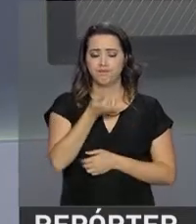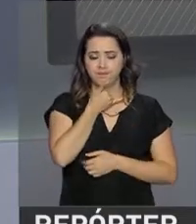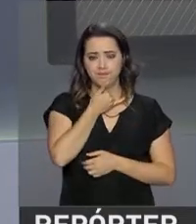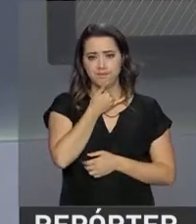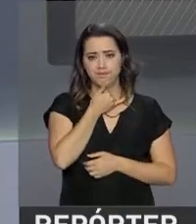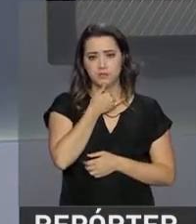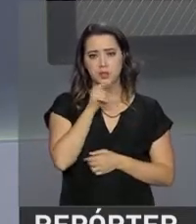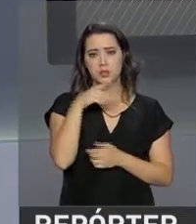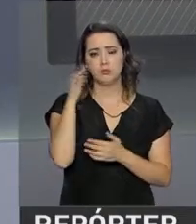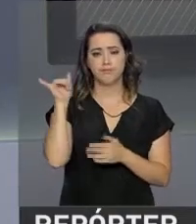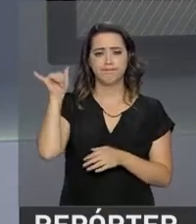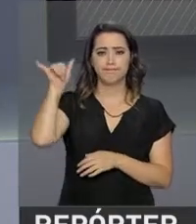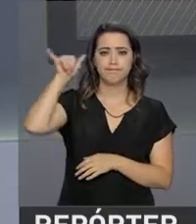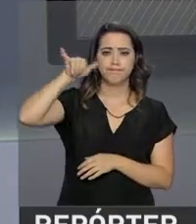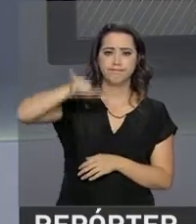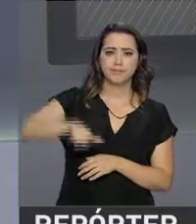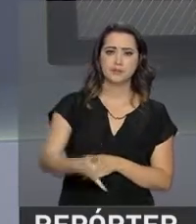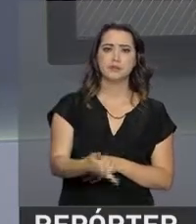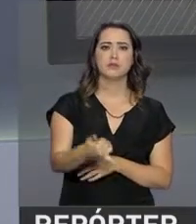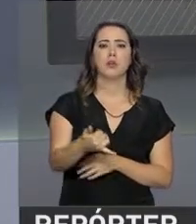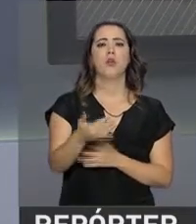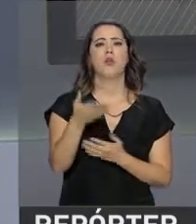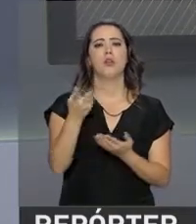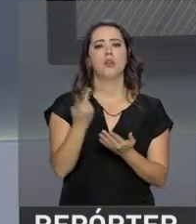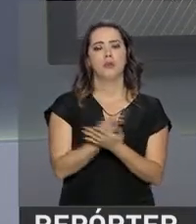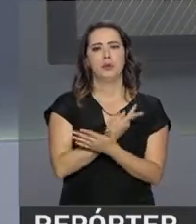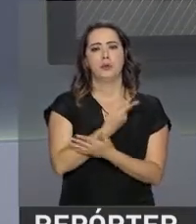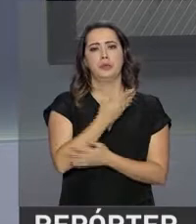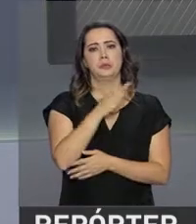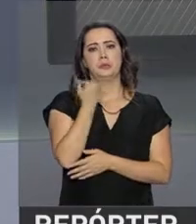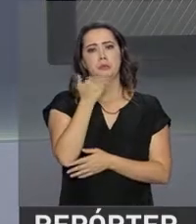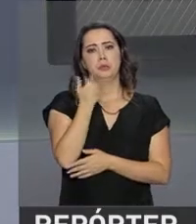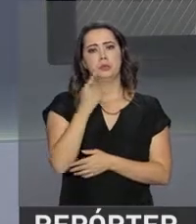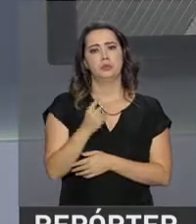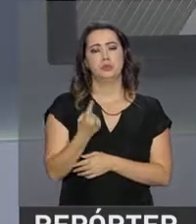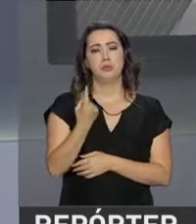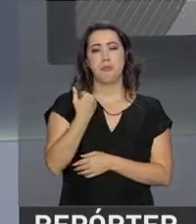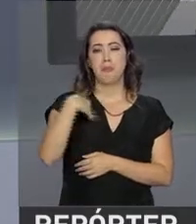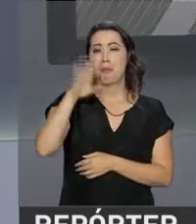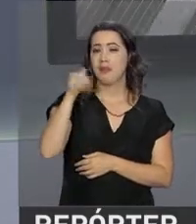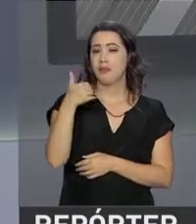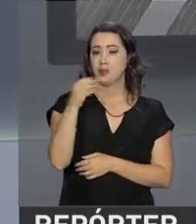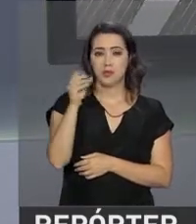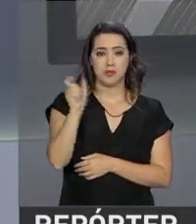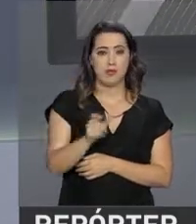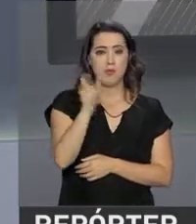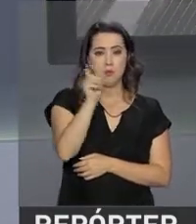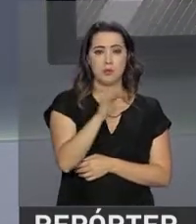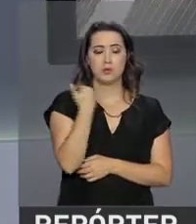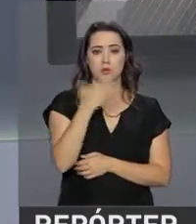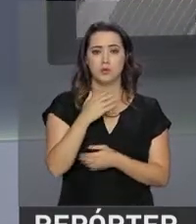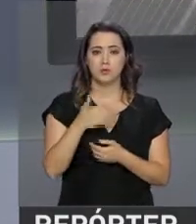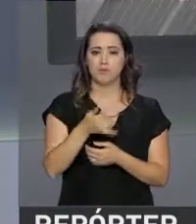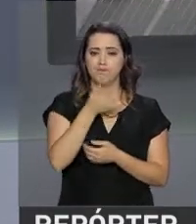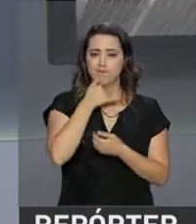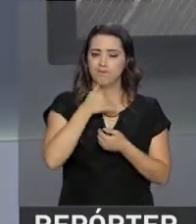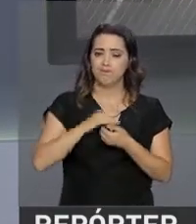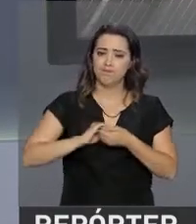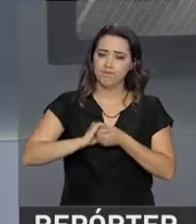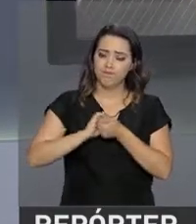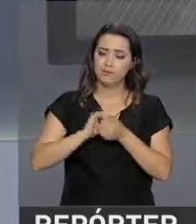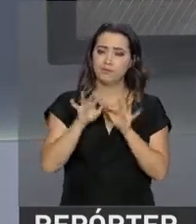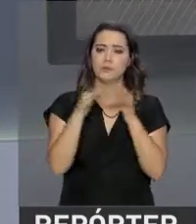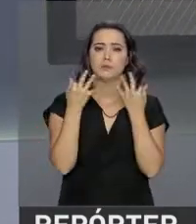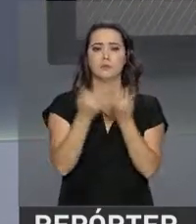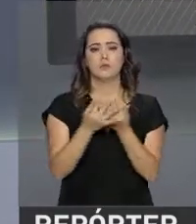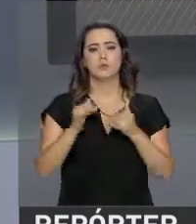consternação da queda de aeronave civil que ocasionou a morte de mais de uma centena de pessoas. Apresentou condolências às famílias das vítimas